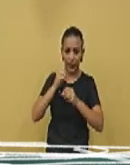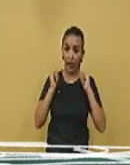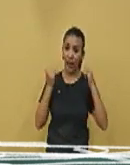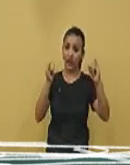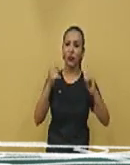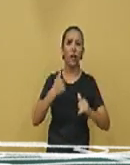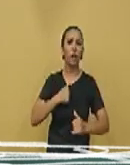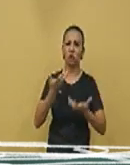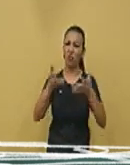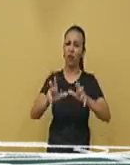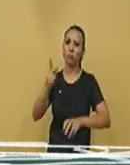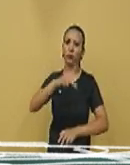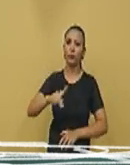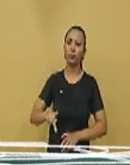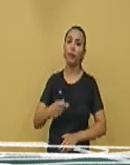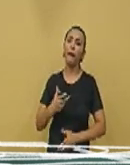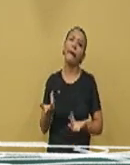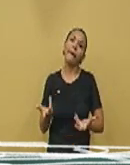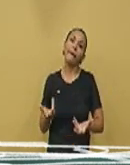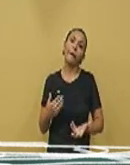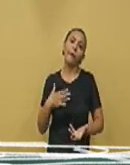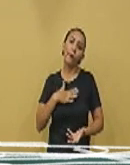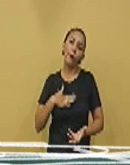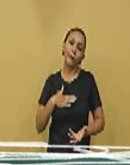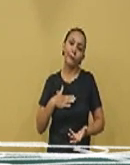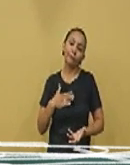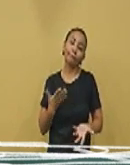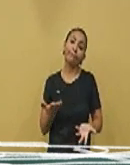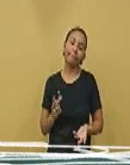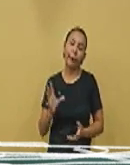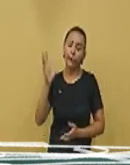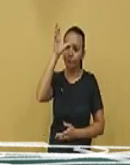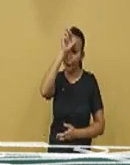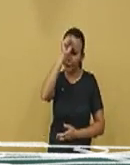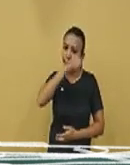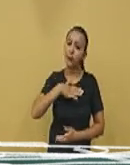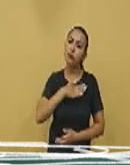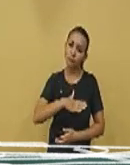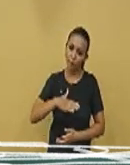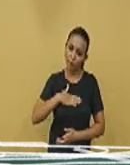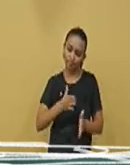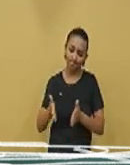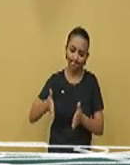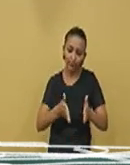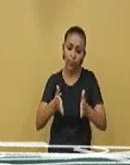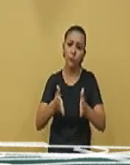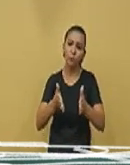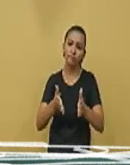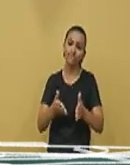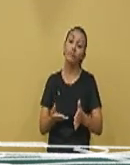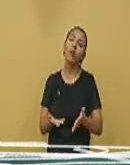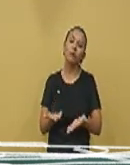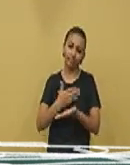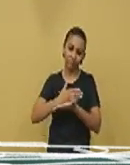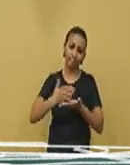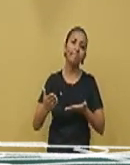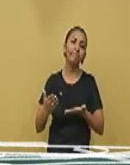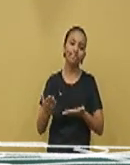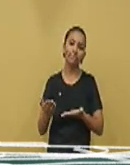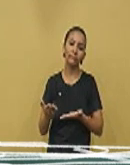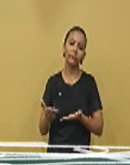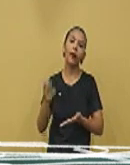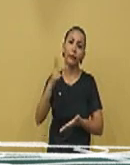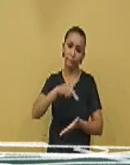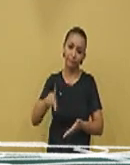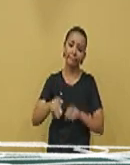professor, mas não tem jeito. Quando a gente gosta, né, e aprende a gostar, os caminhos nos levam a